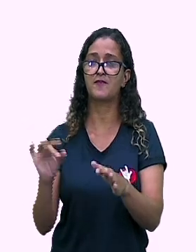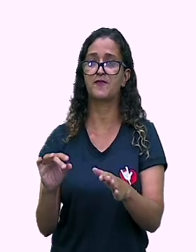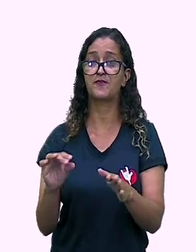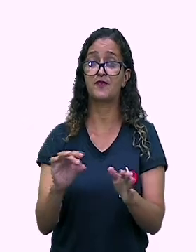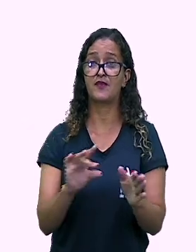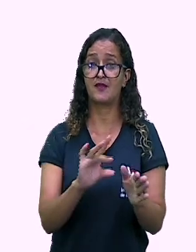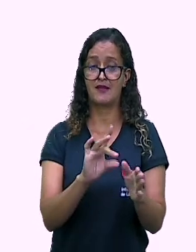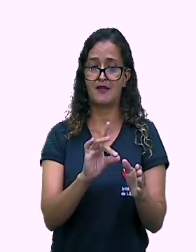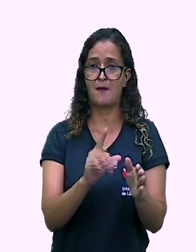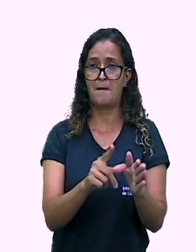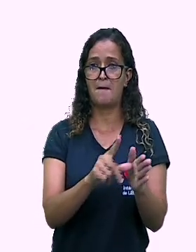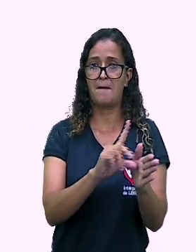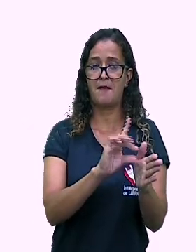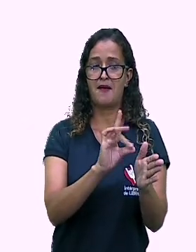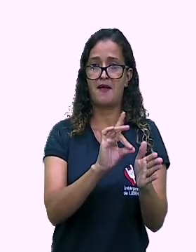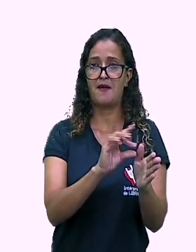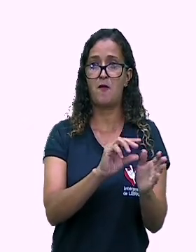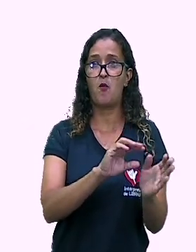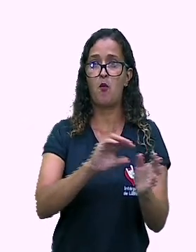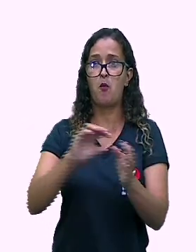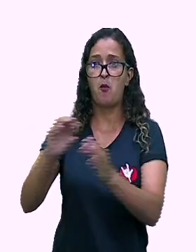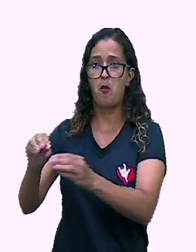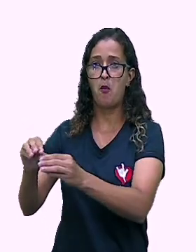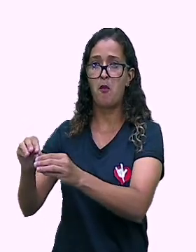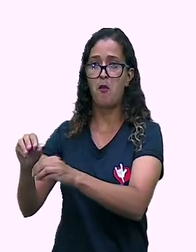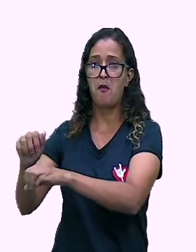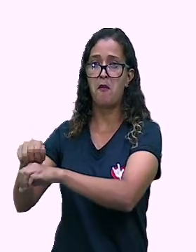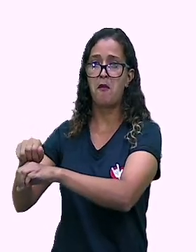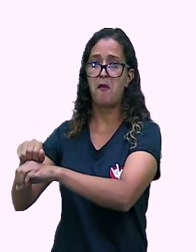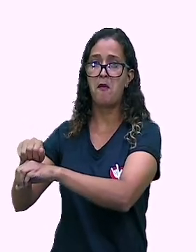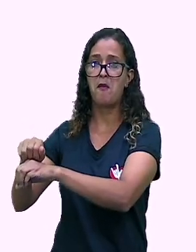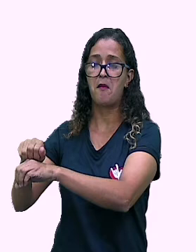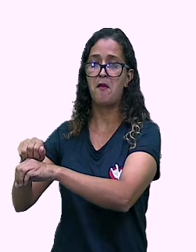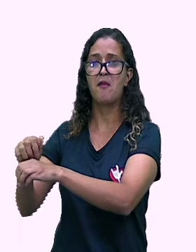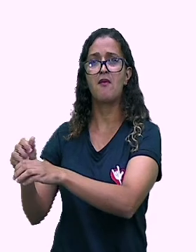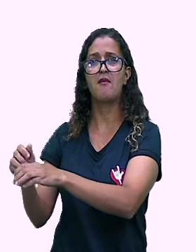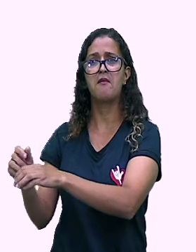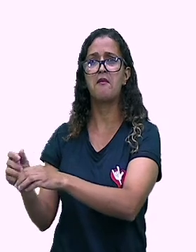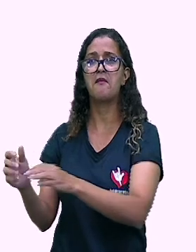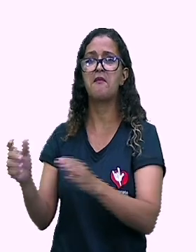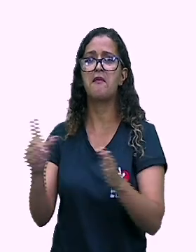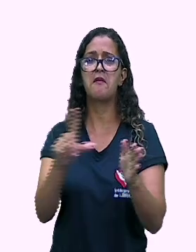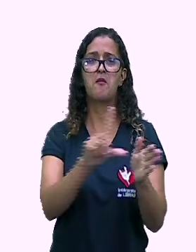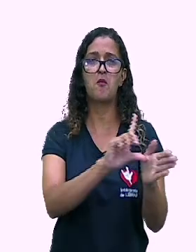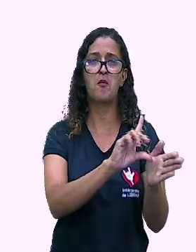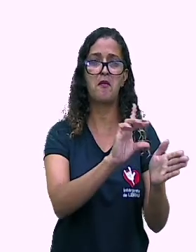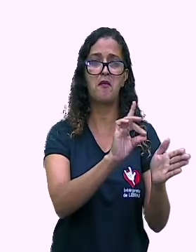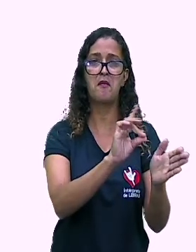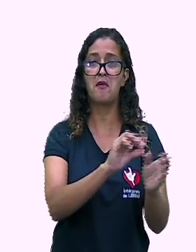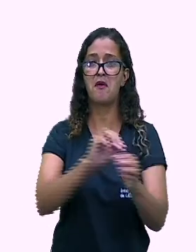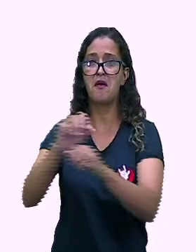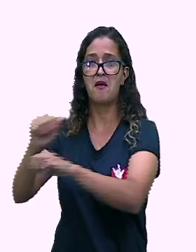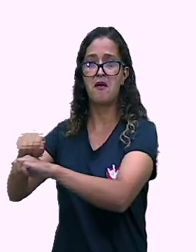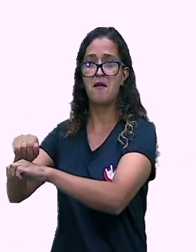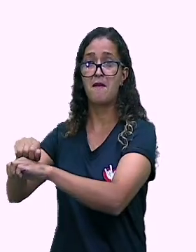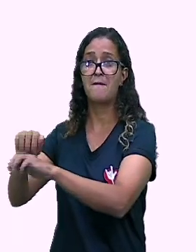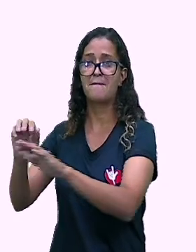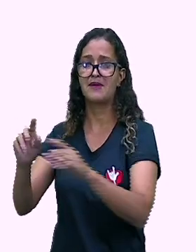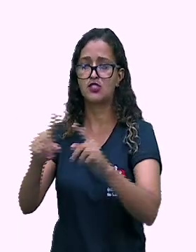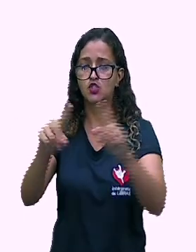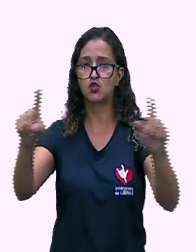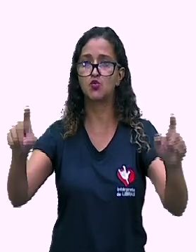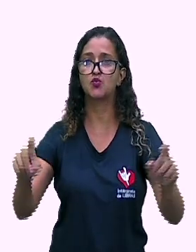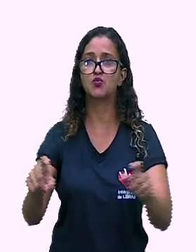pelo processo de resfriamento, a água virou gelo. Mas quando eu deixo lá em cima da minha pia